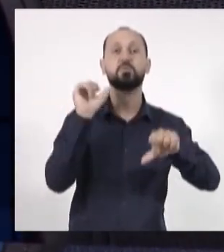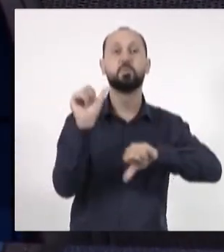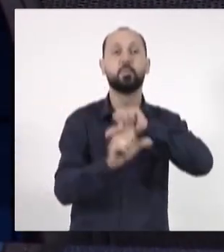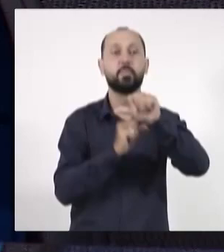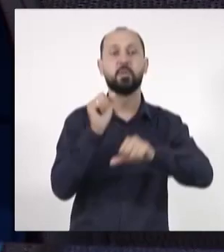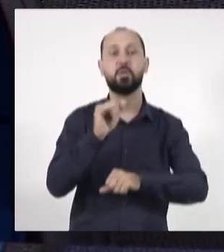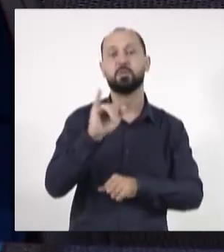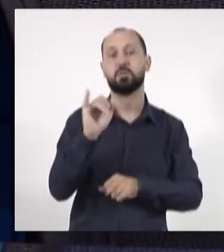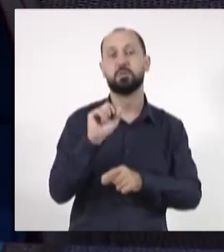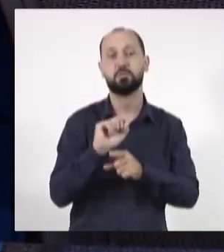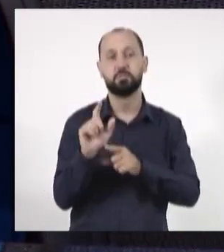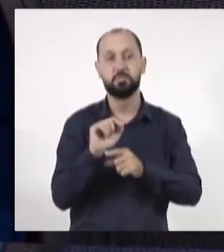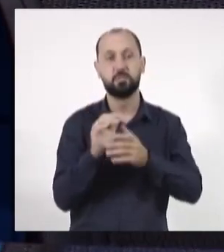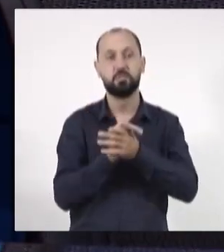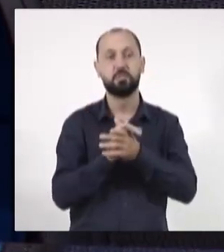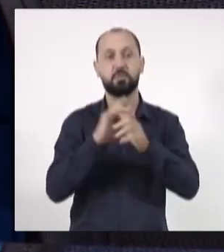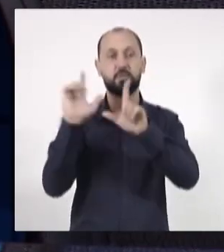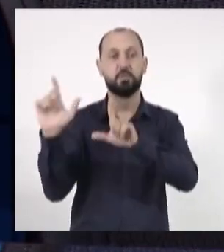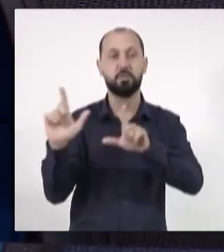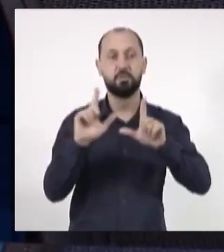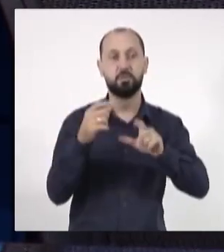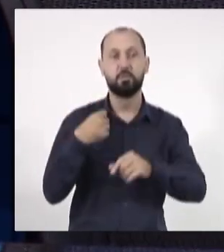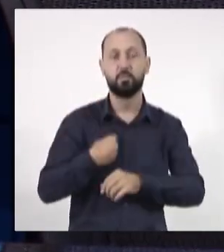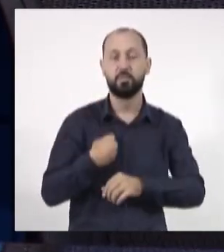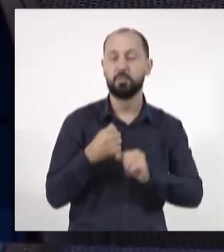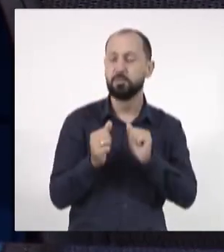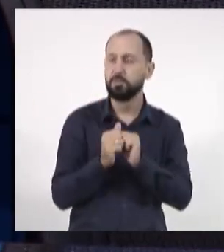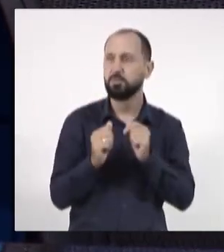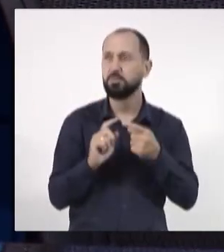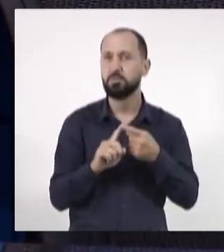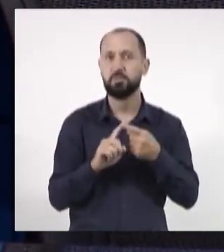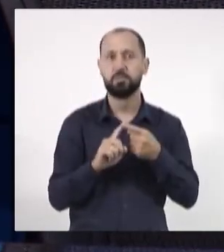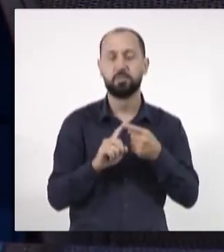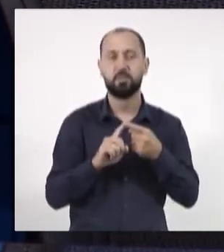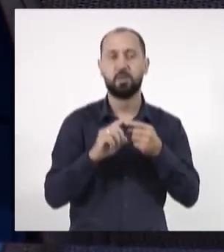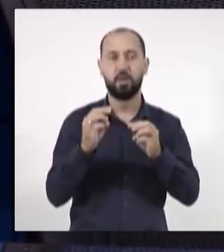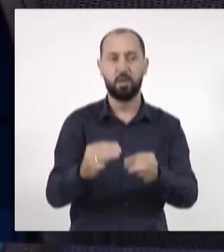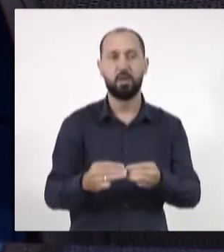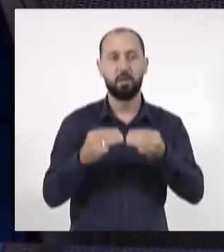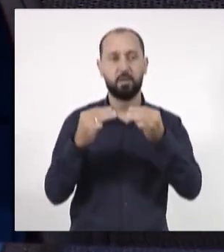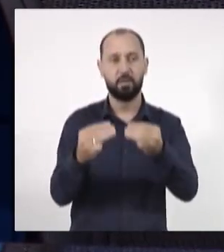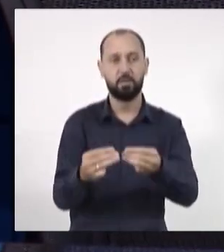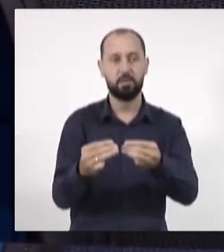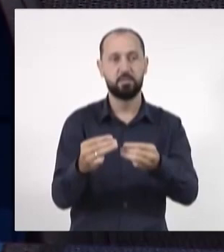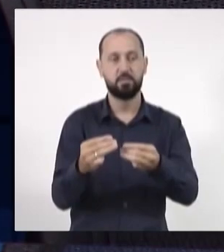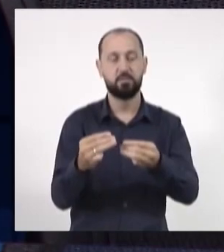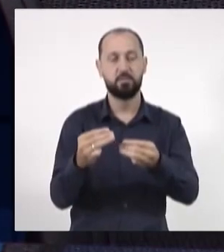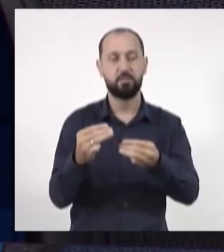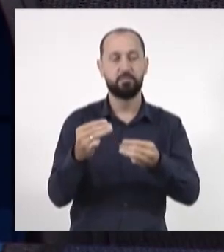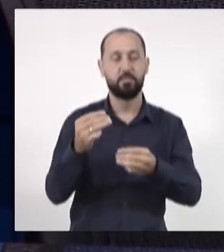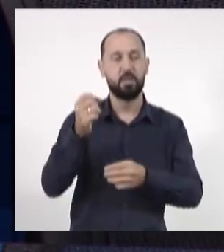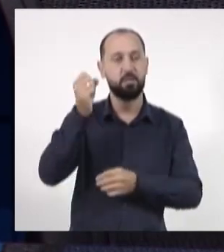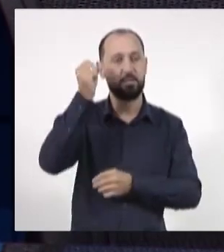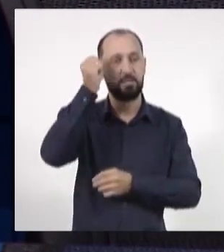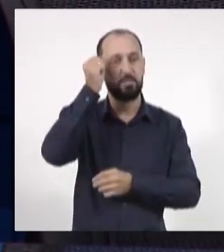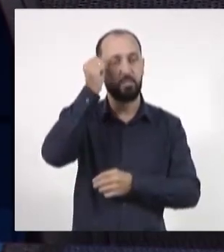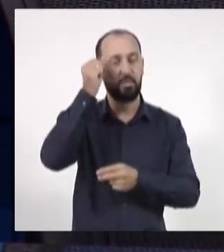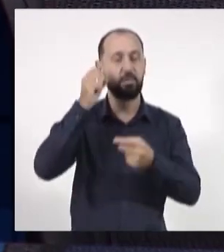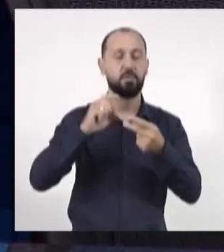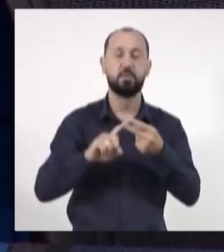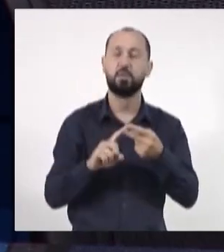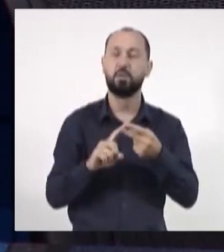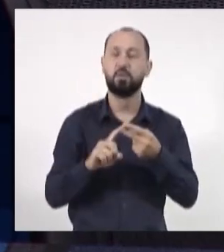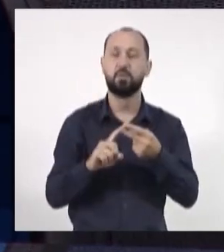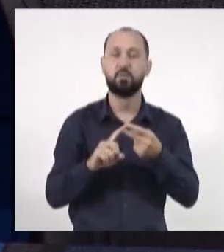reforma tributária. E nesse painel estava presente a ministra Simone Tebet, o